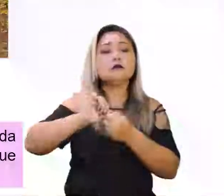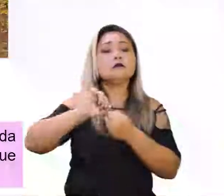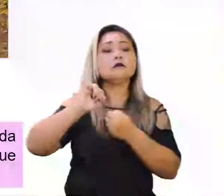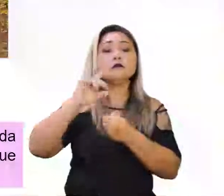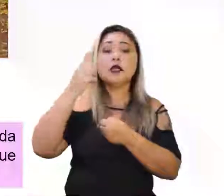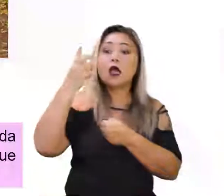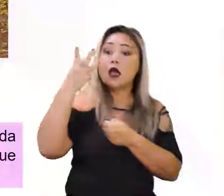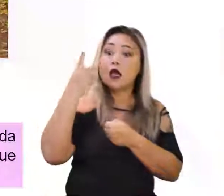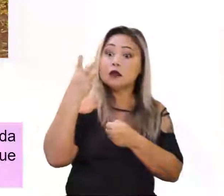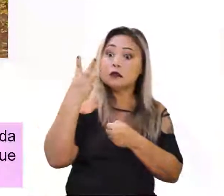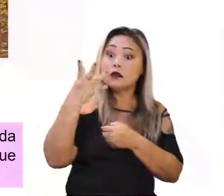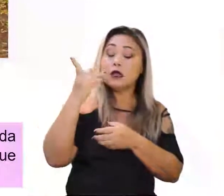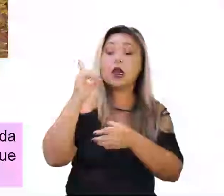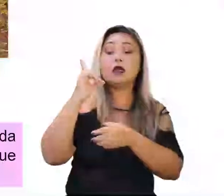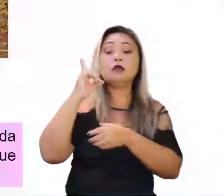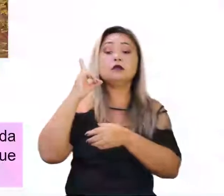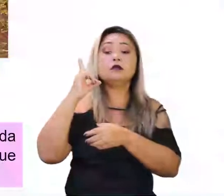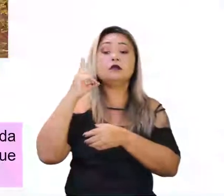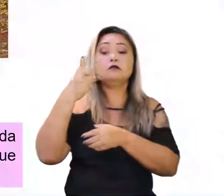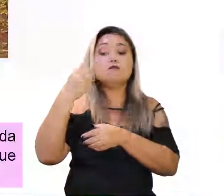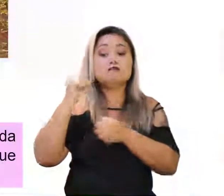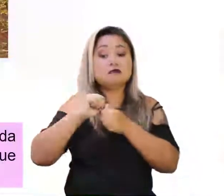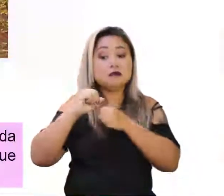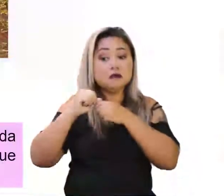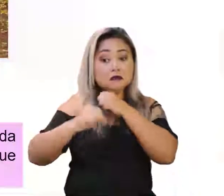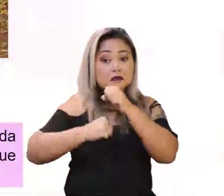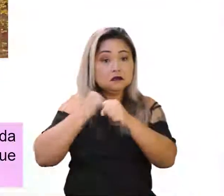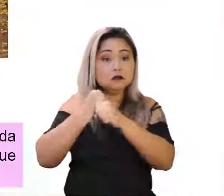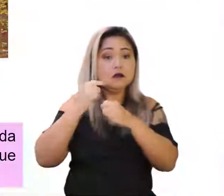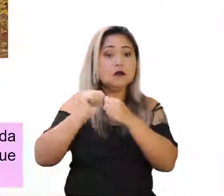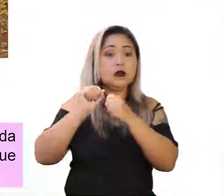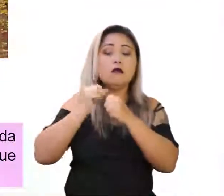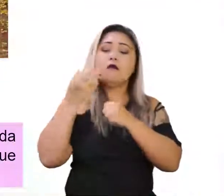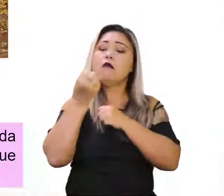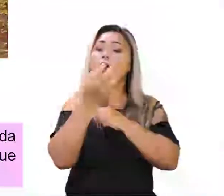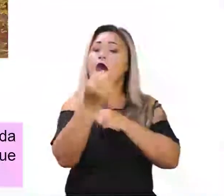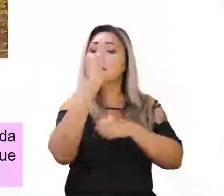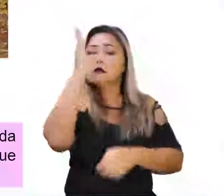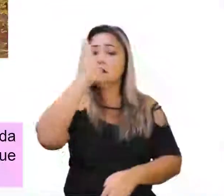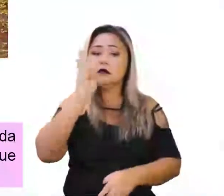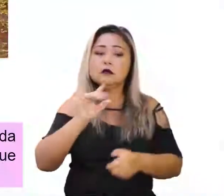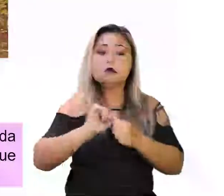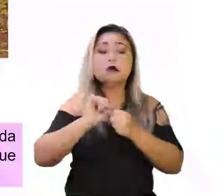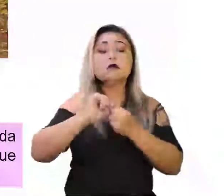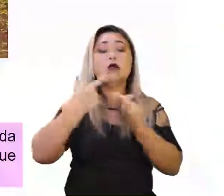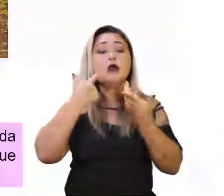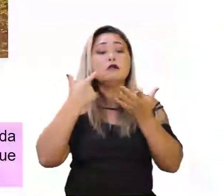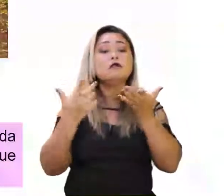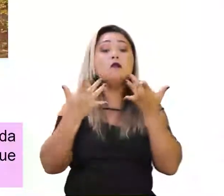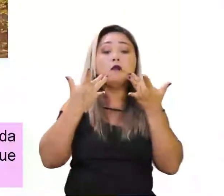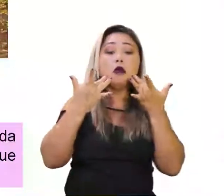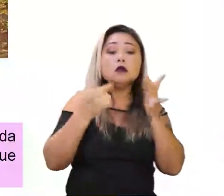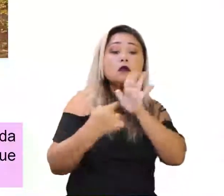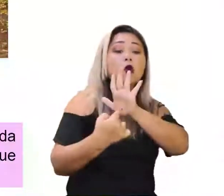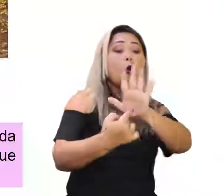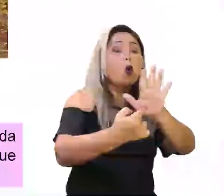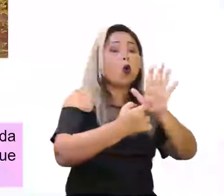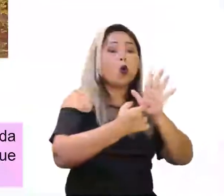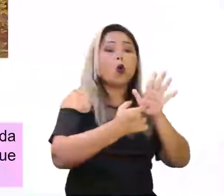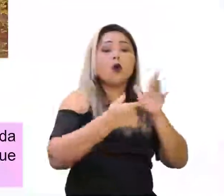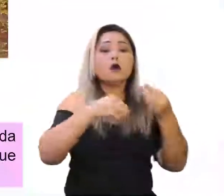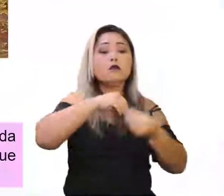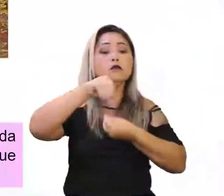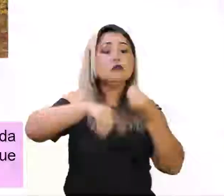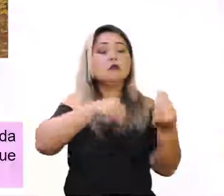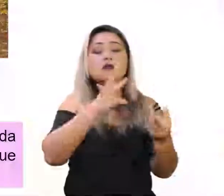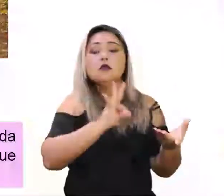técnicas circenses, teatro de formas animadas, música de contação de história em